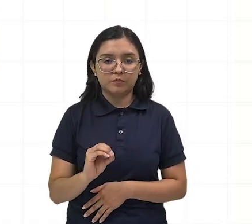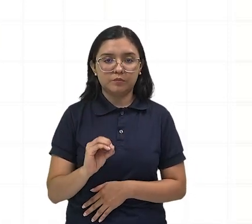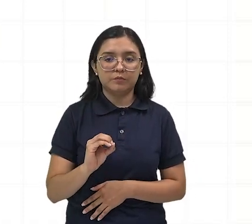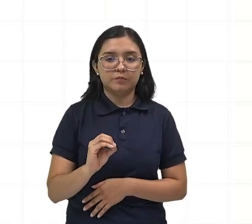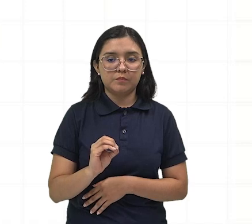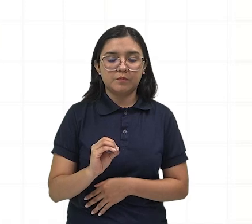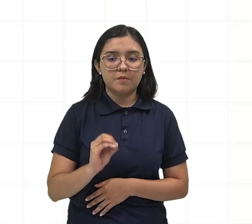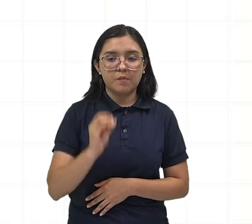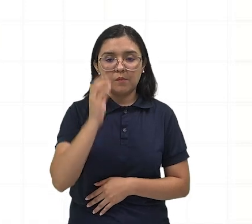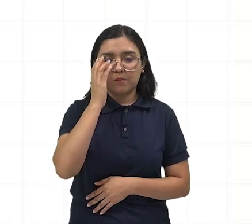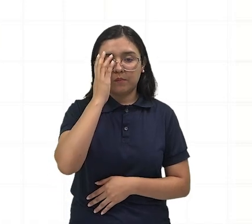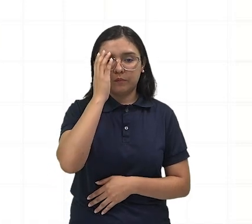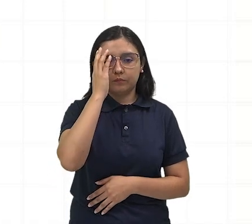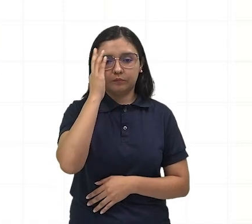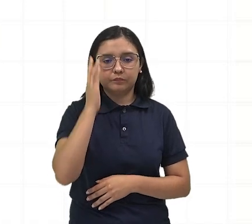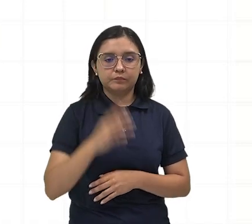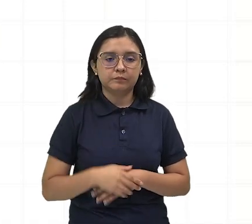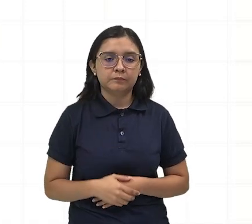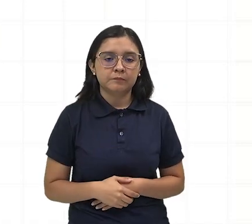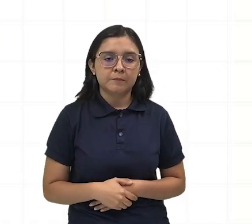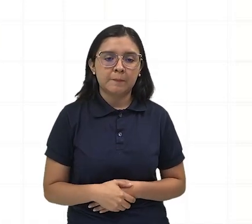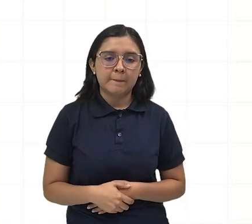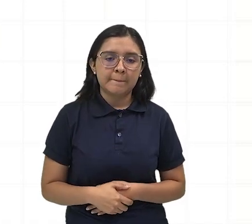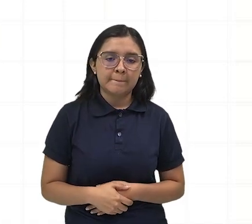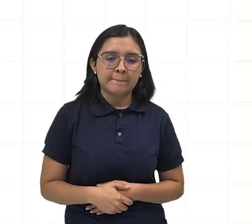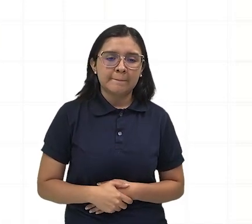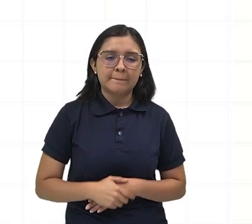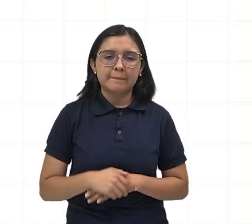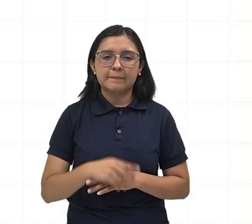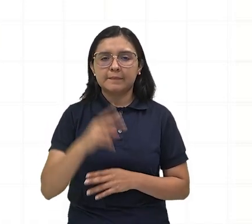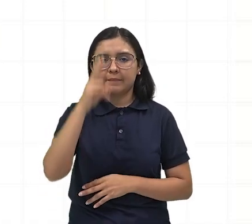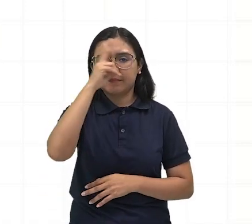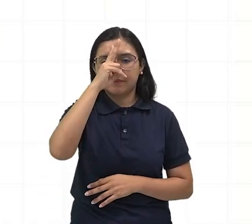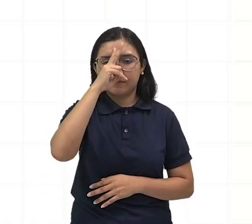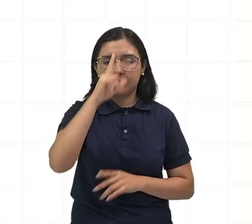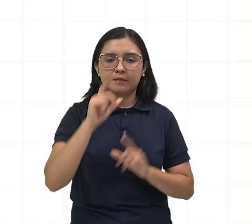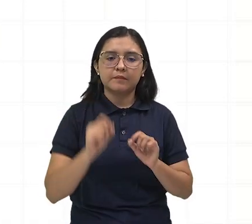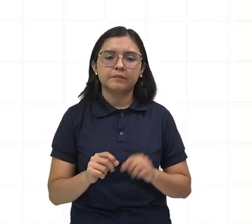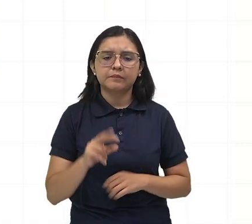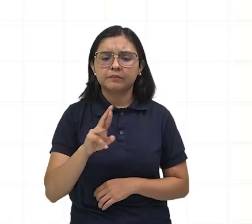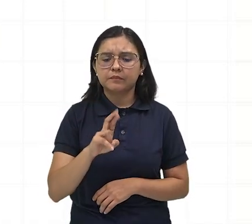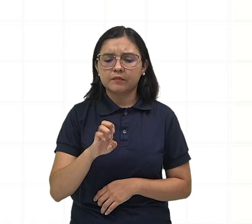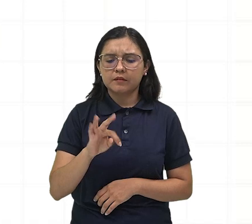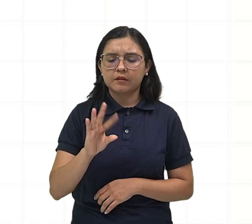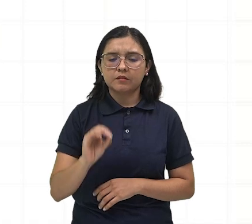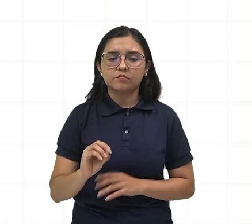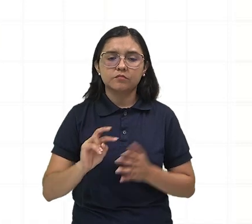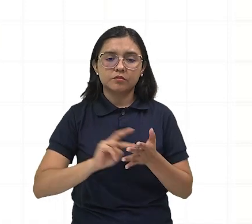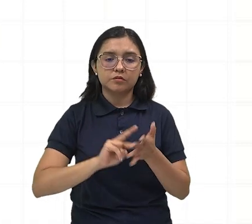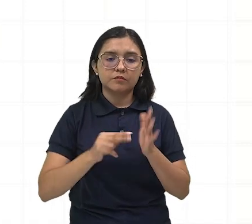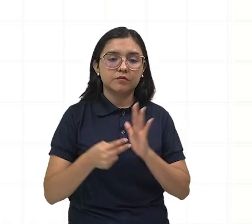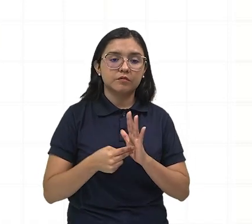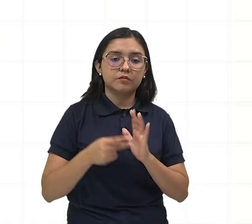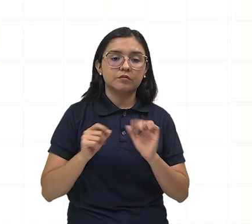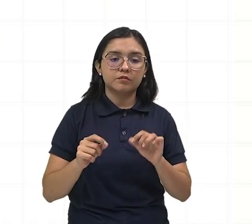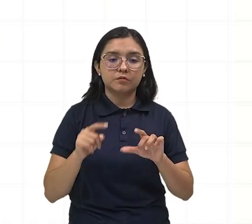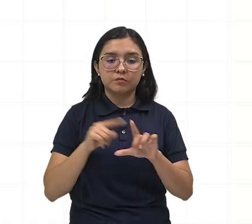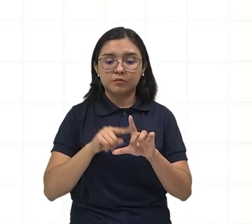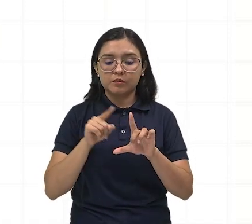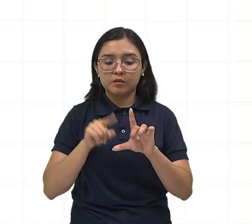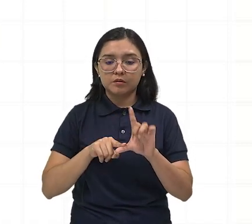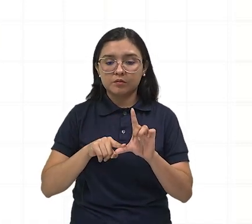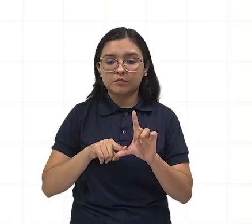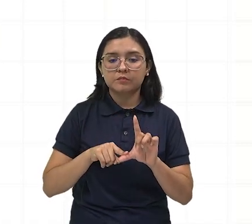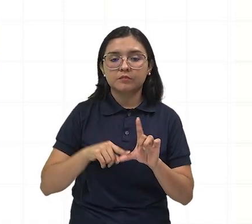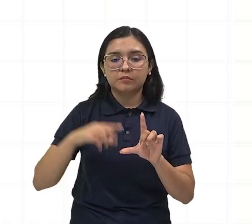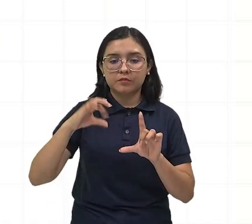reto, né? Isso você já vai lembrar que reto significa, vem do ângulo reto,